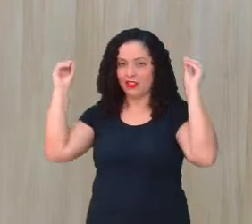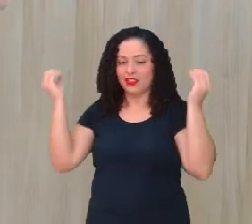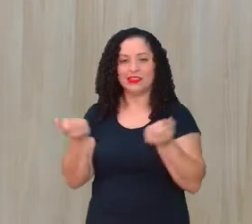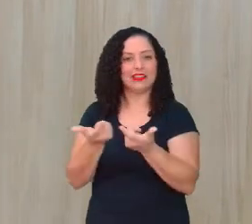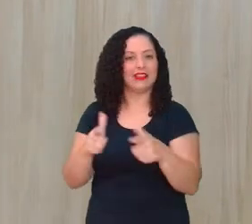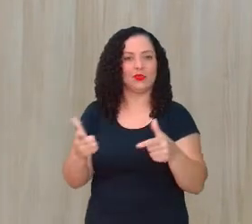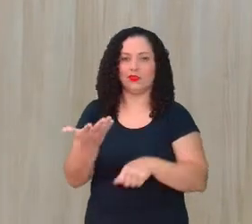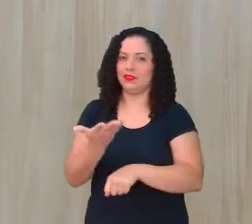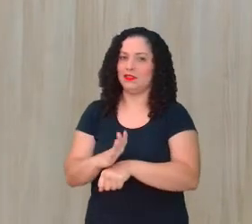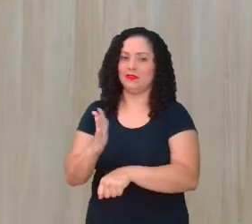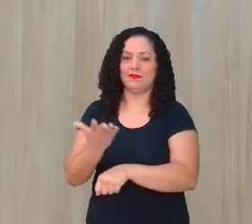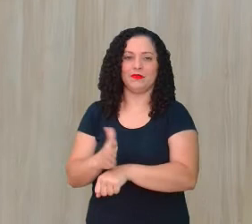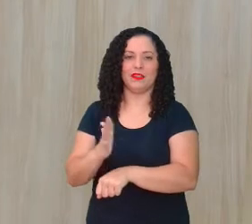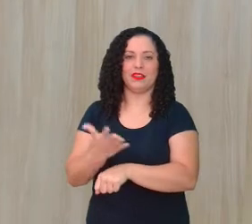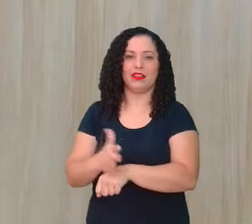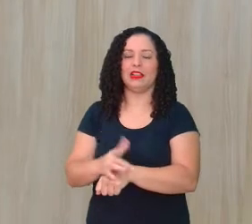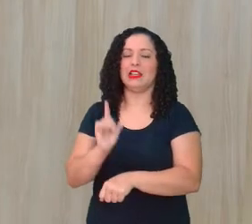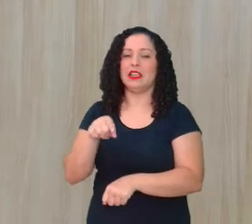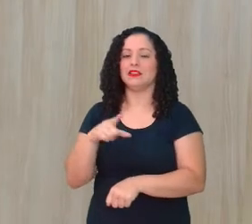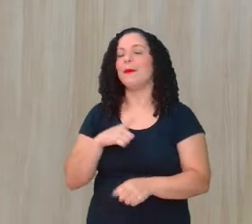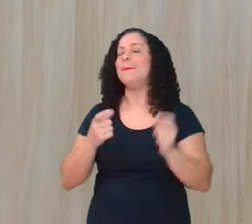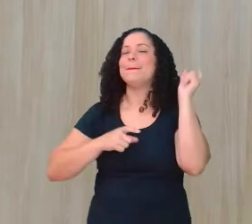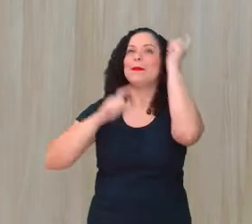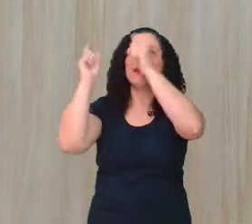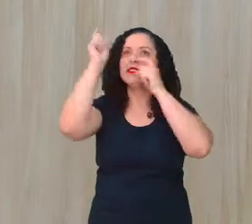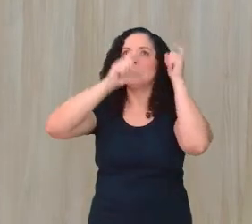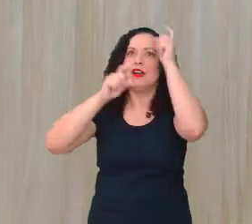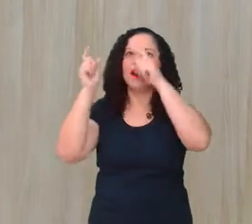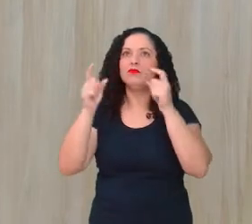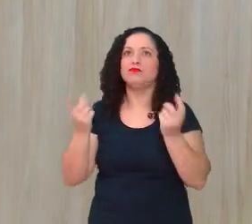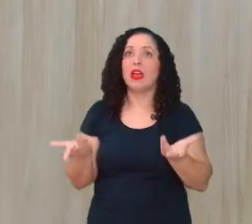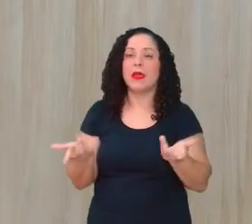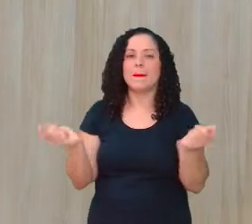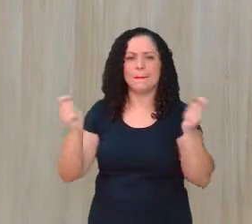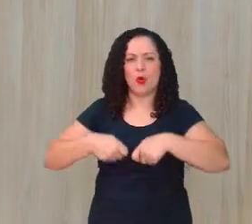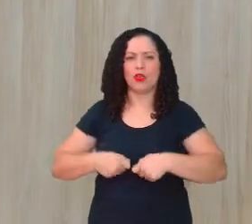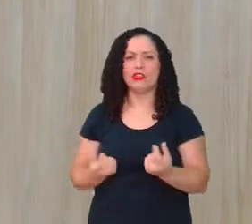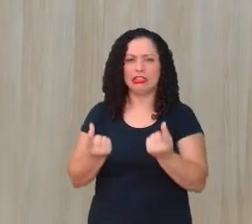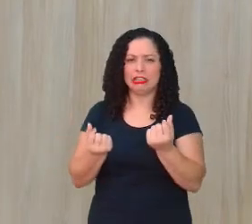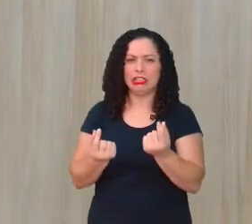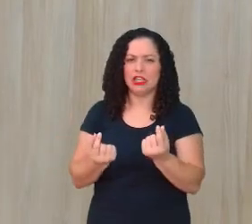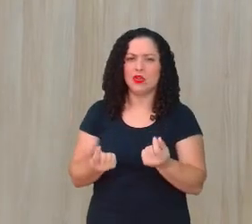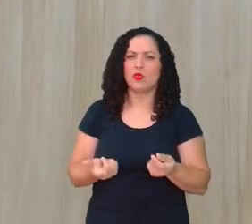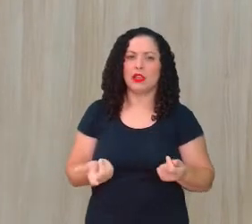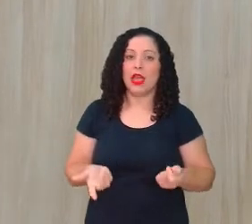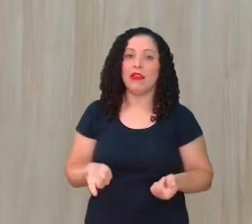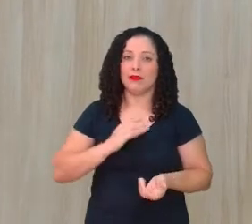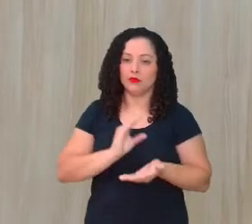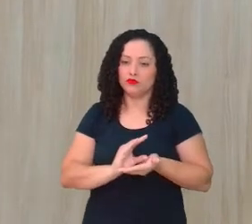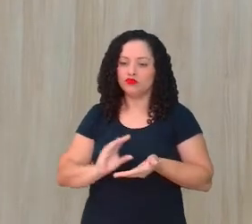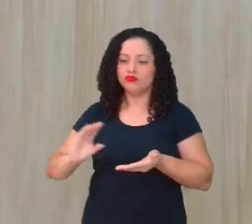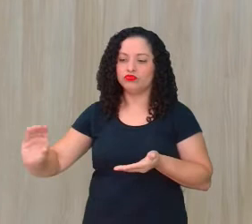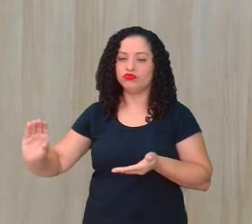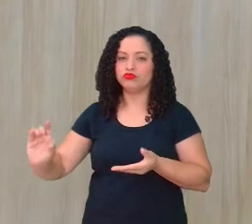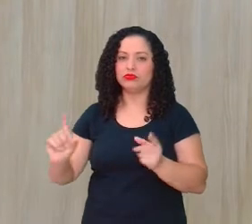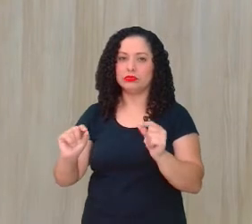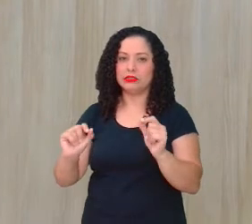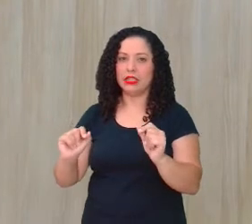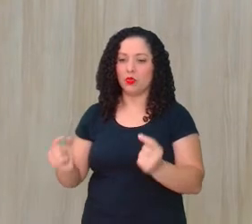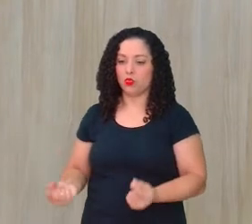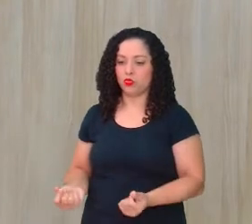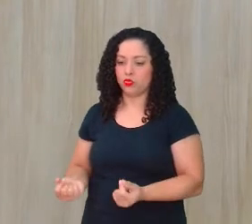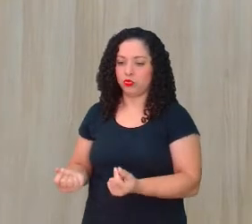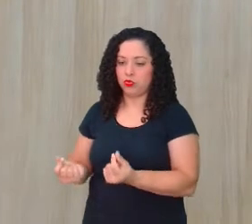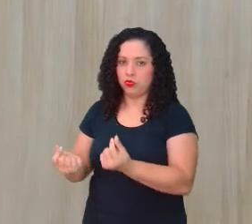tinham essa preocupação. Você pode emprestar, coloca o dinheiro no banco para render, e nesse sentido,